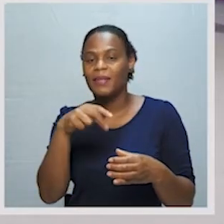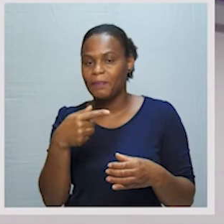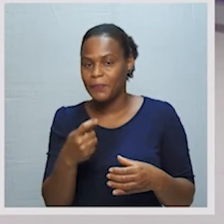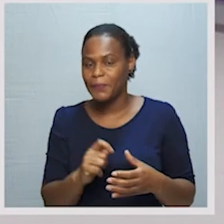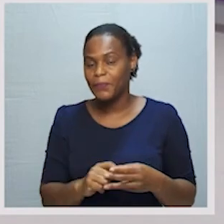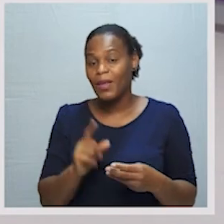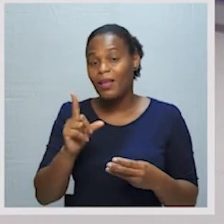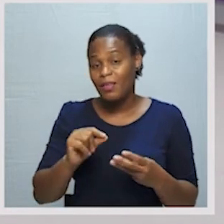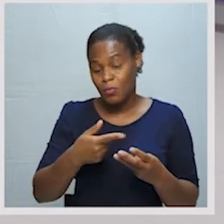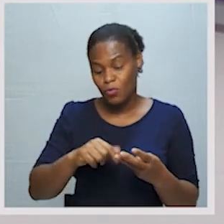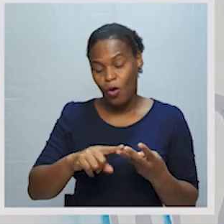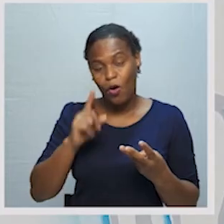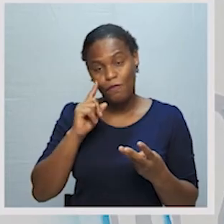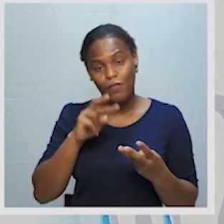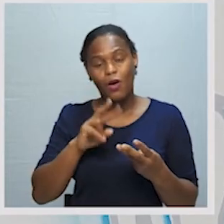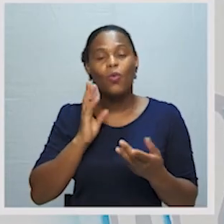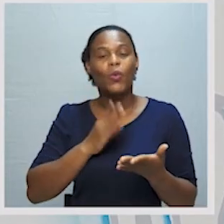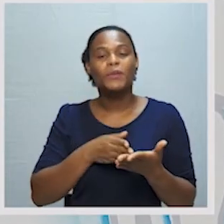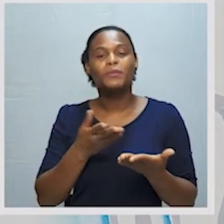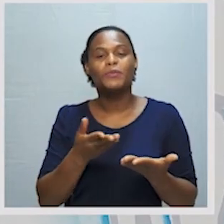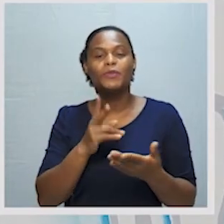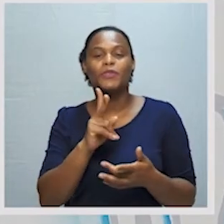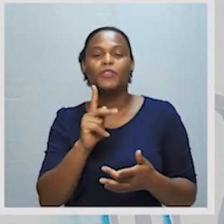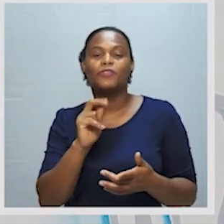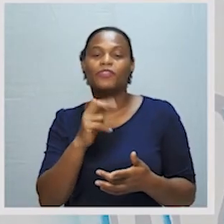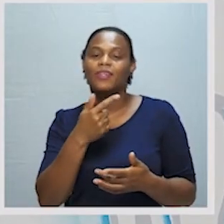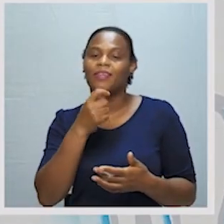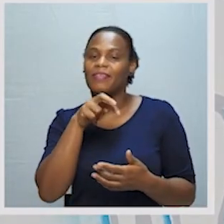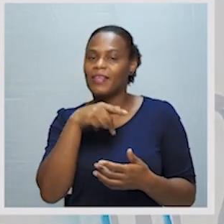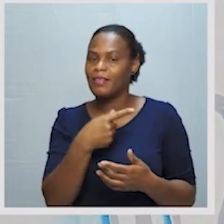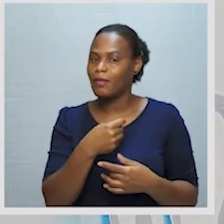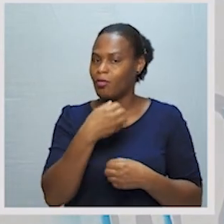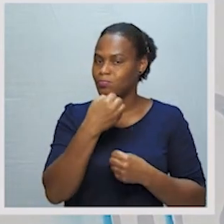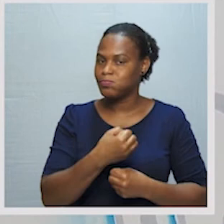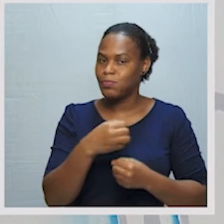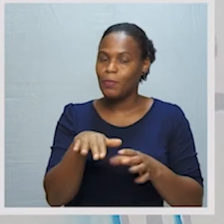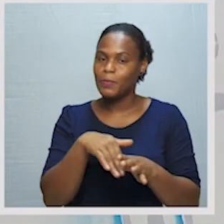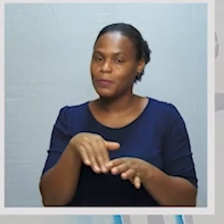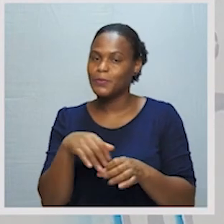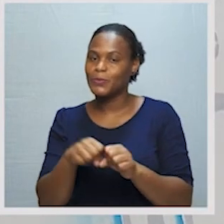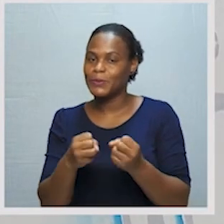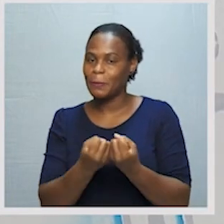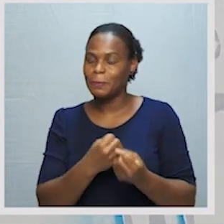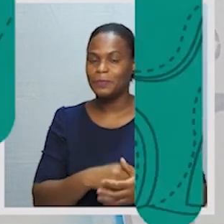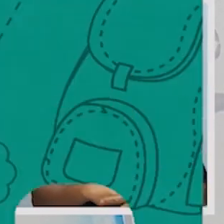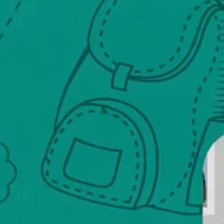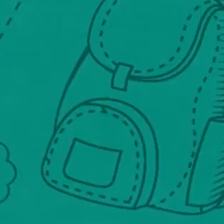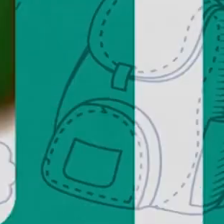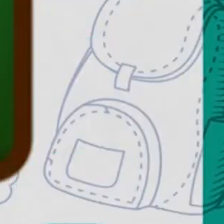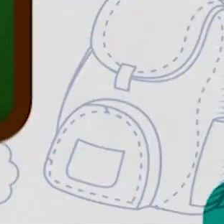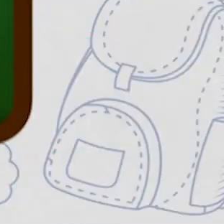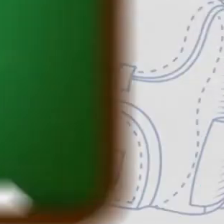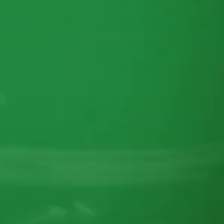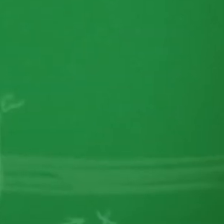vertente. Também vimos a última vertente, que é a vertente de afirmação ou intervenção social.